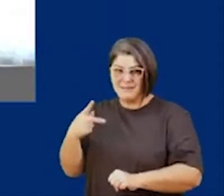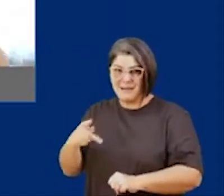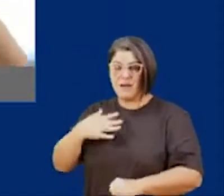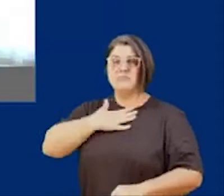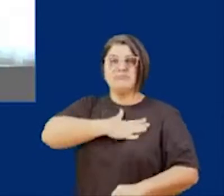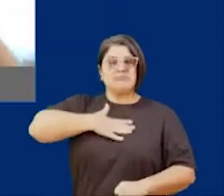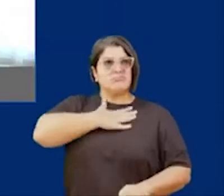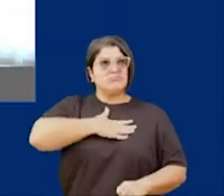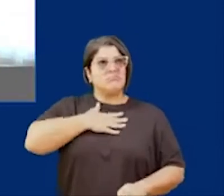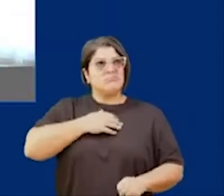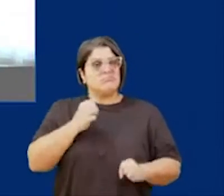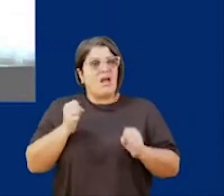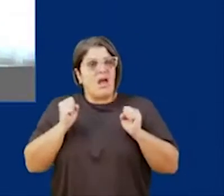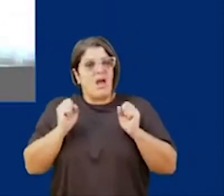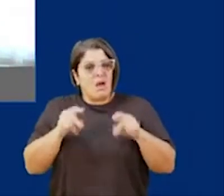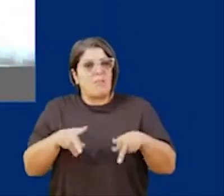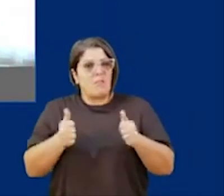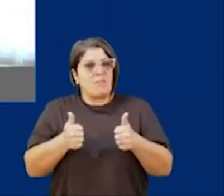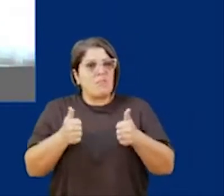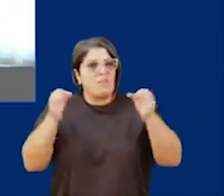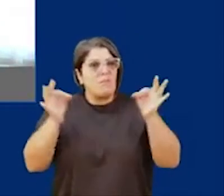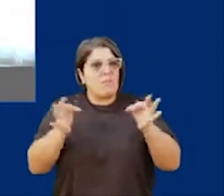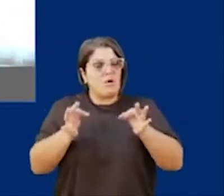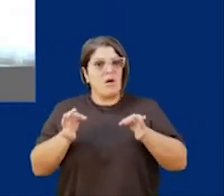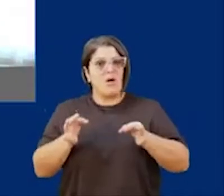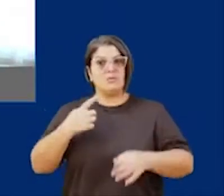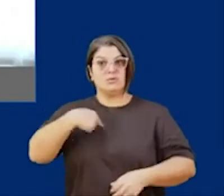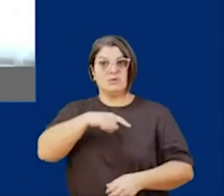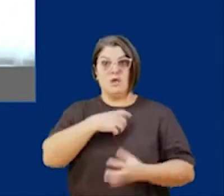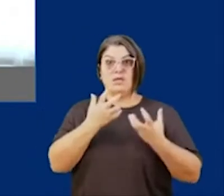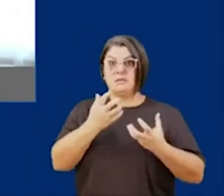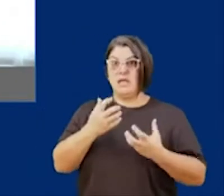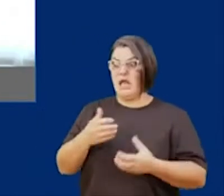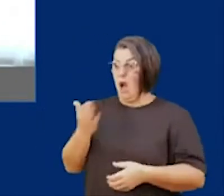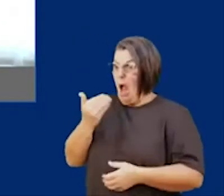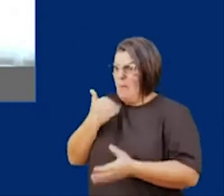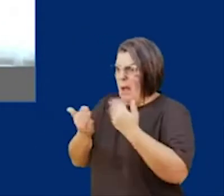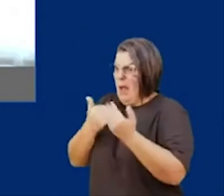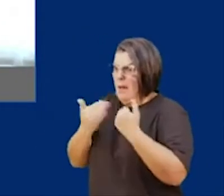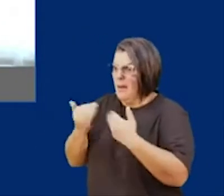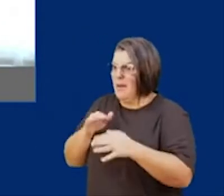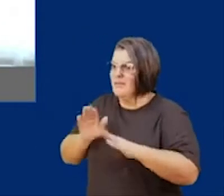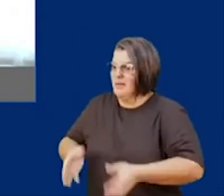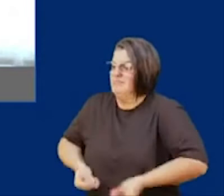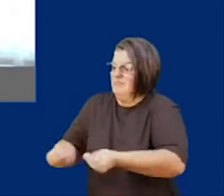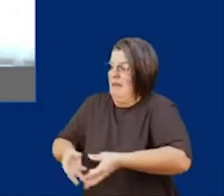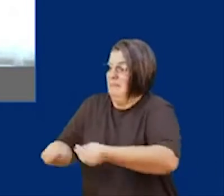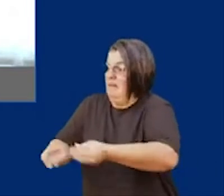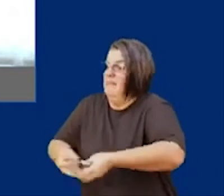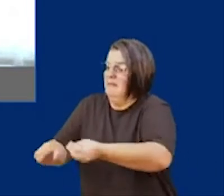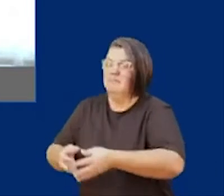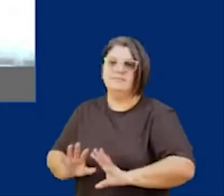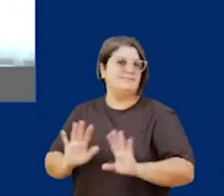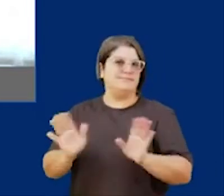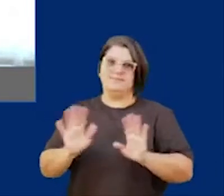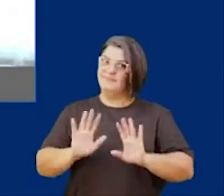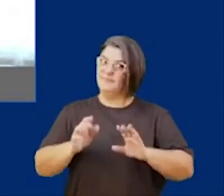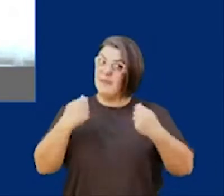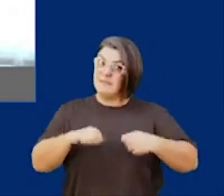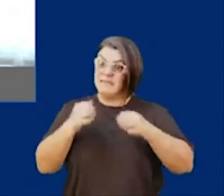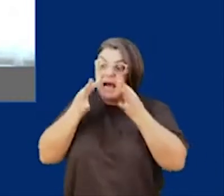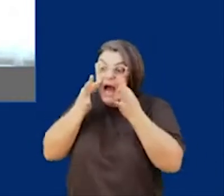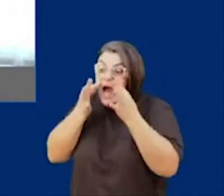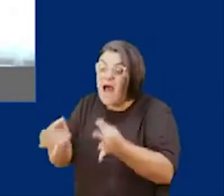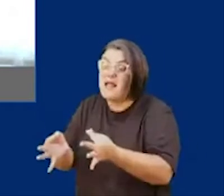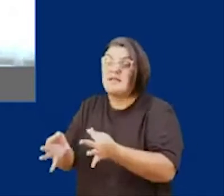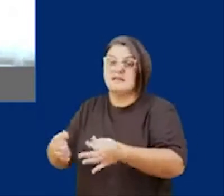sistema, falando, não, come mais, come mais, come mais, né? Então, ficar atento a esses sinais de fome e saciedade, também os sinais de